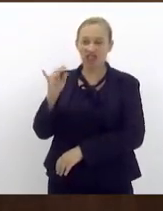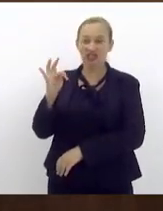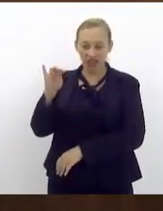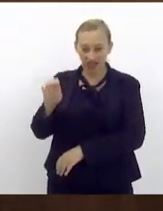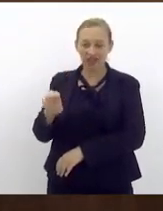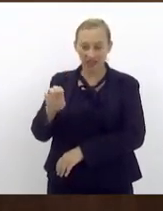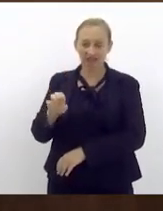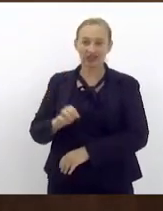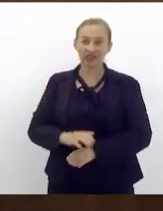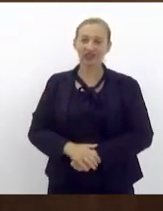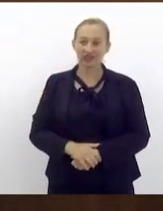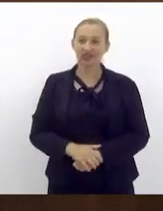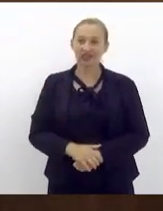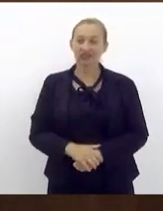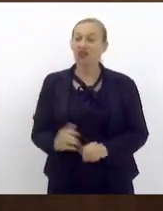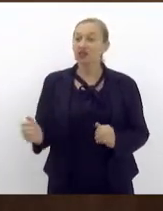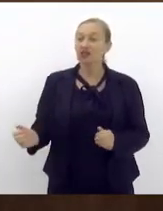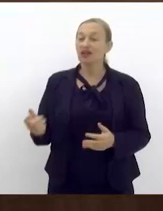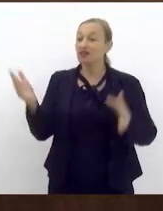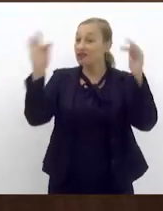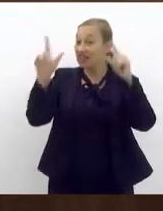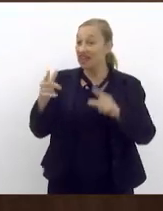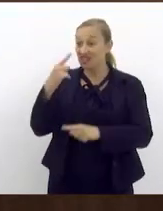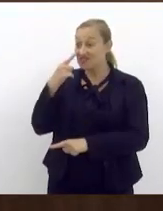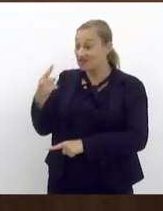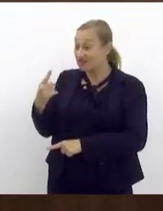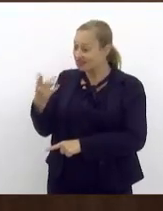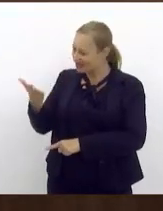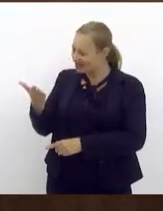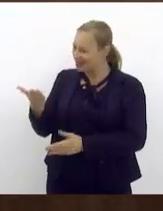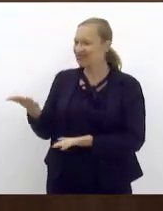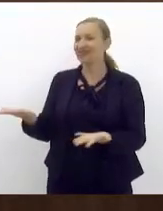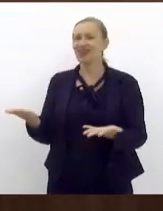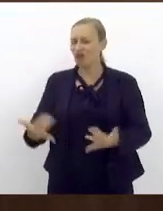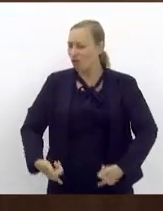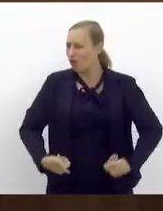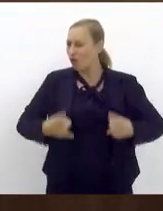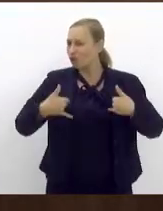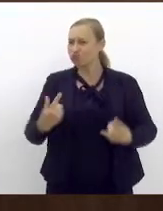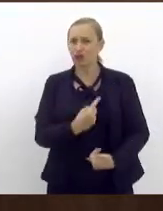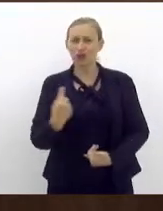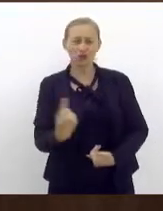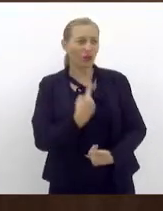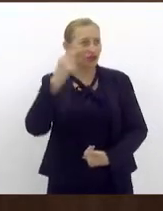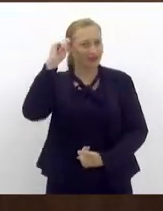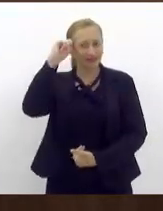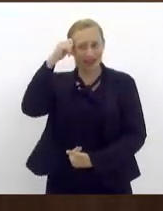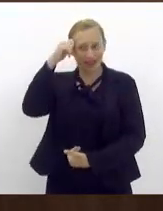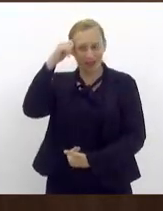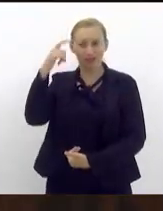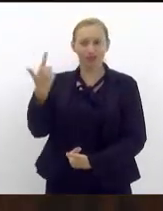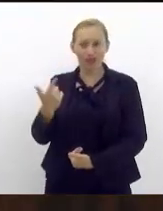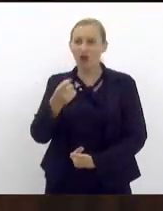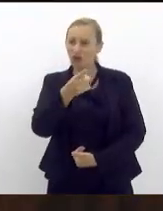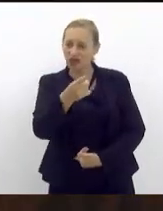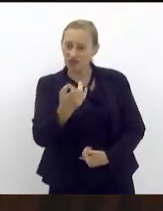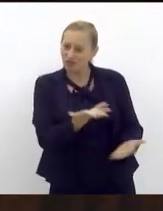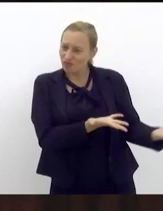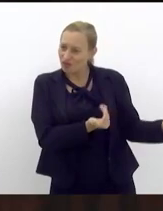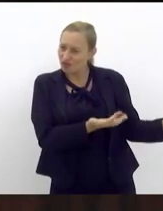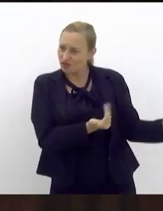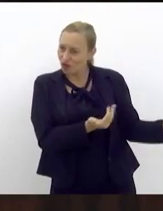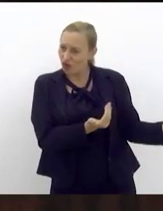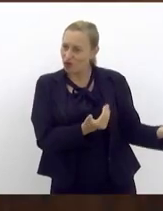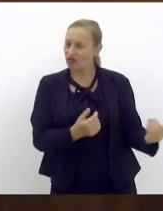muito feliz de vê-la aqui a frente dessa sessão que é um orgulho para nós negros e negras você que é uma jovem que